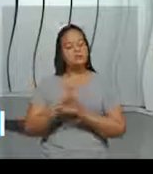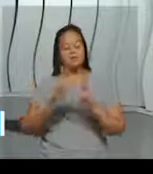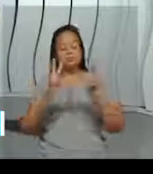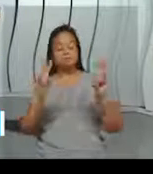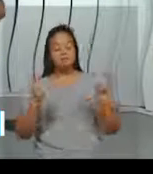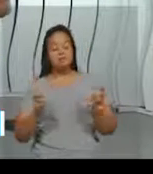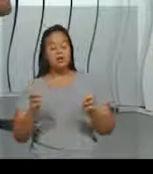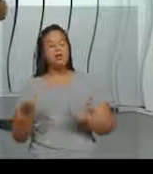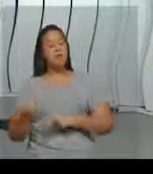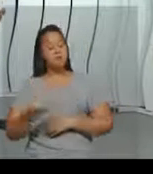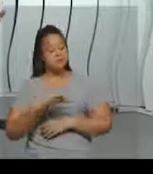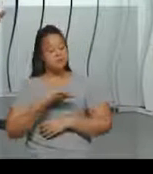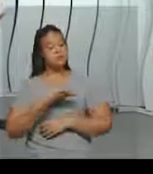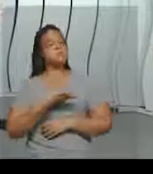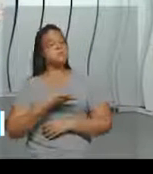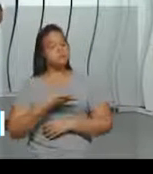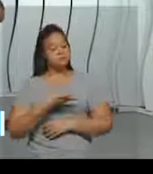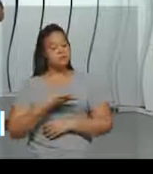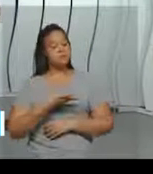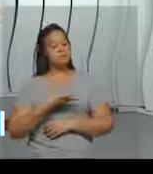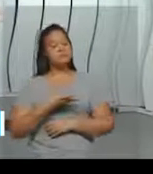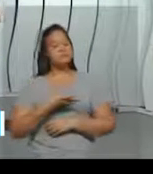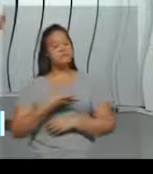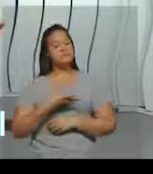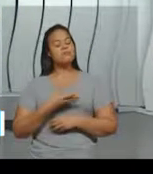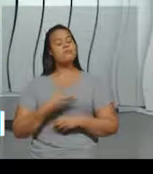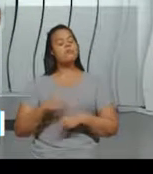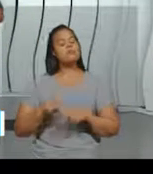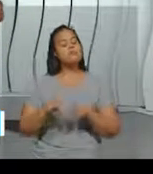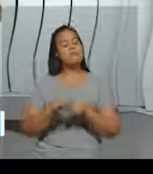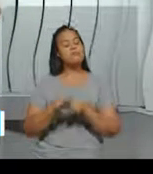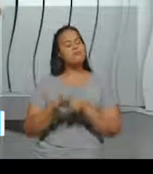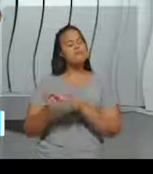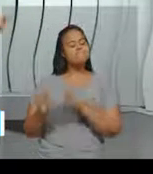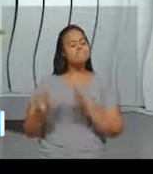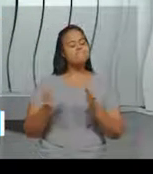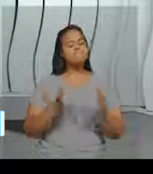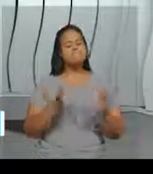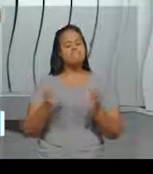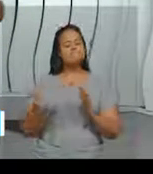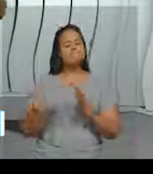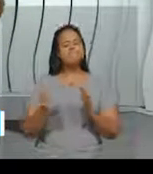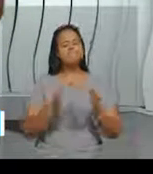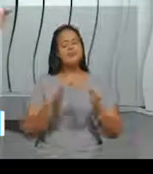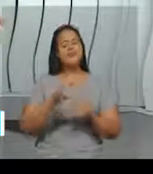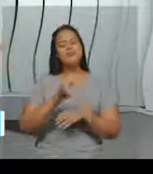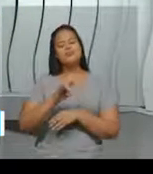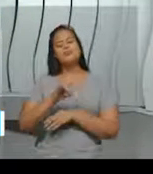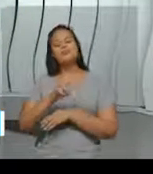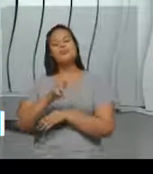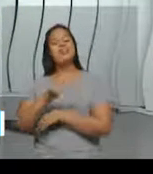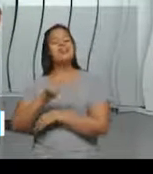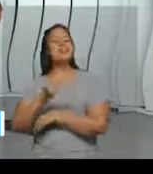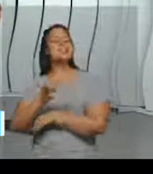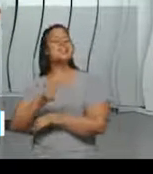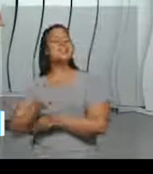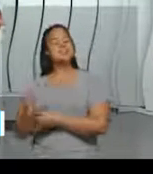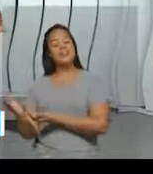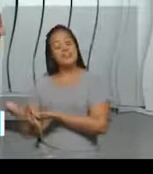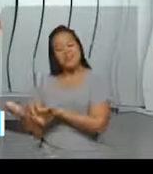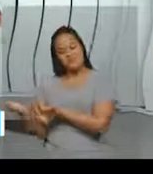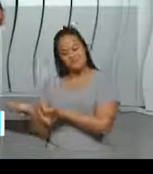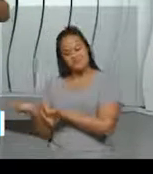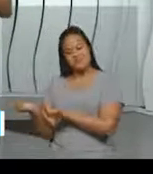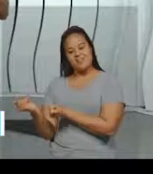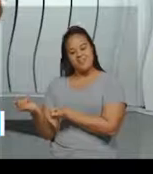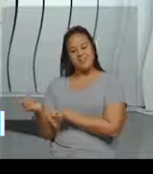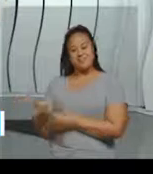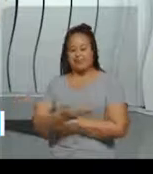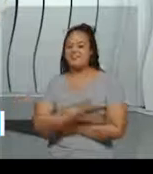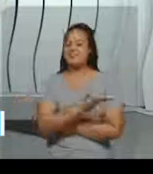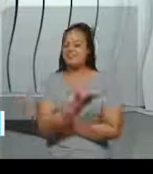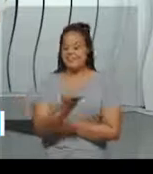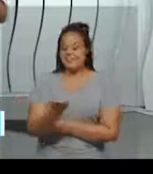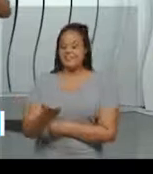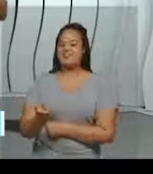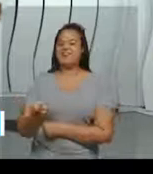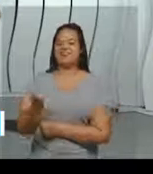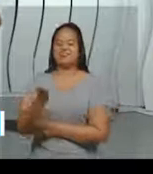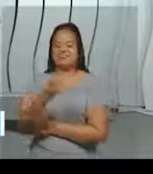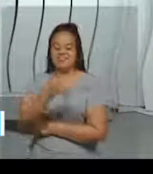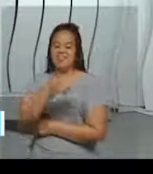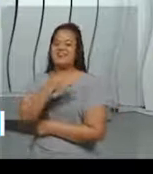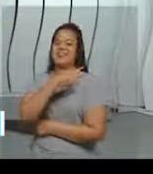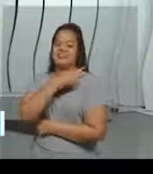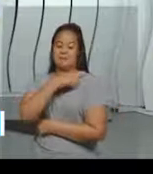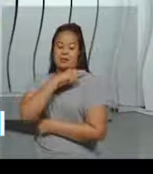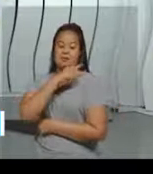atual e ele faz parte aí dessa rotina do cotidiano da juventude. E vocês que estão aí no ensino médio,